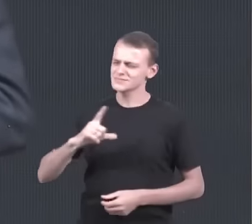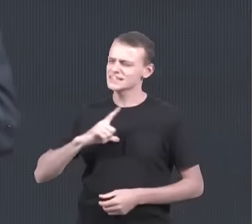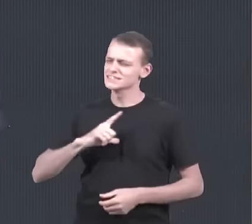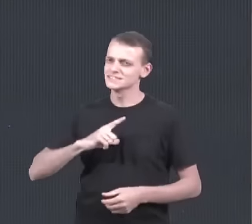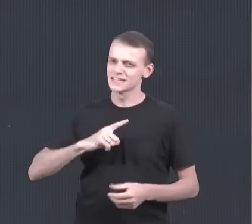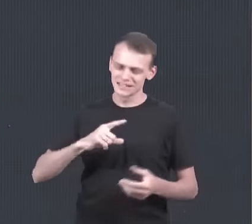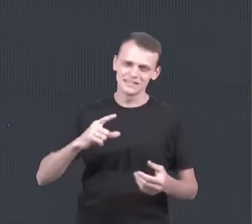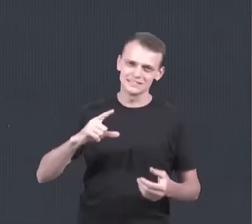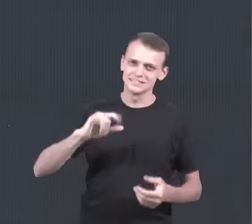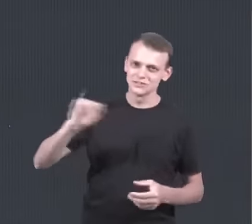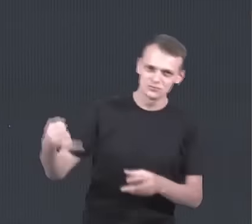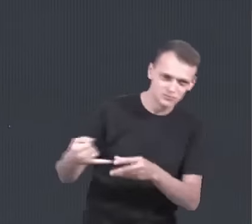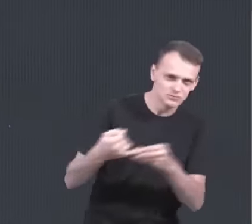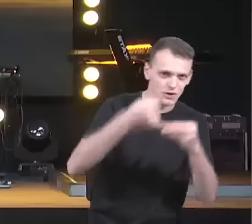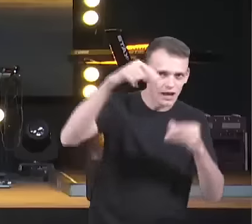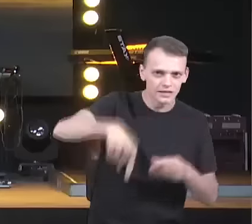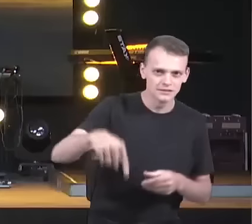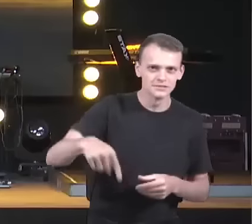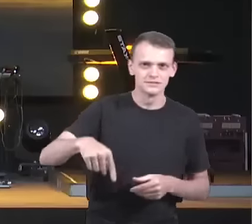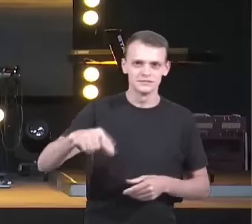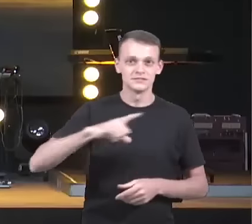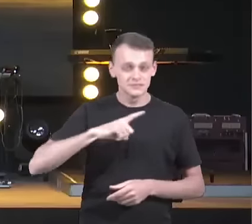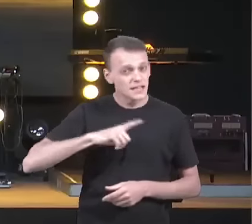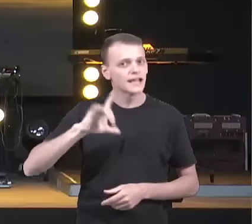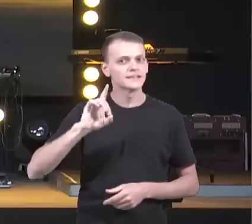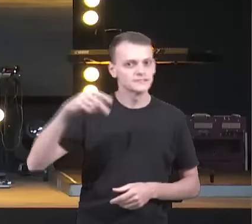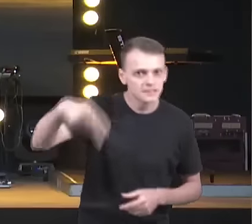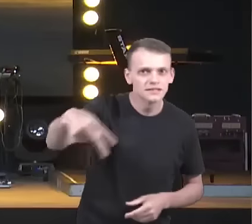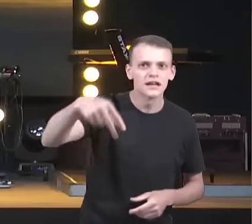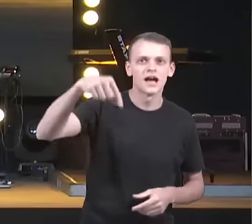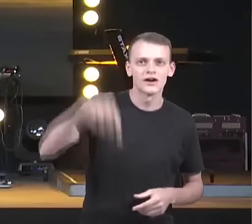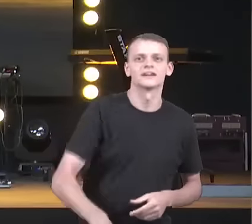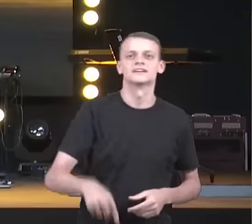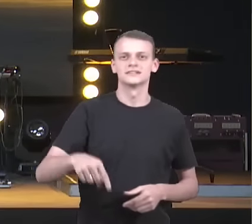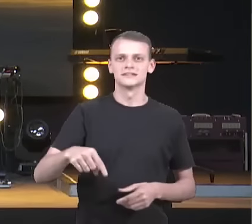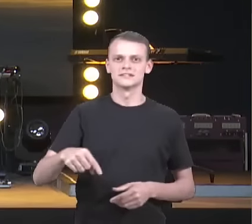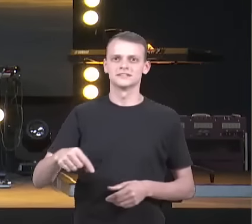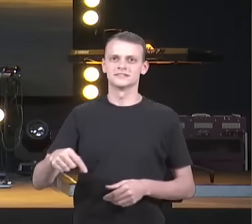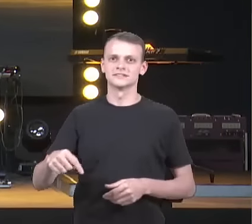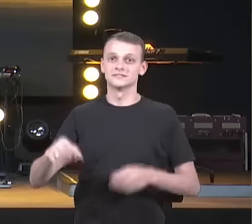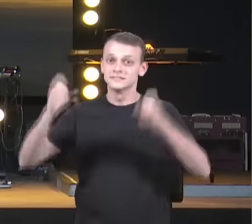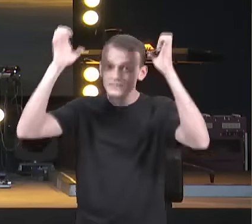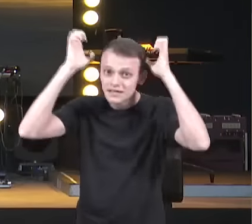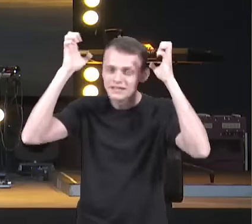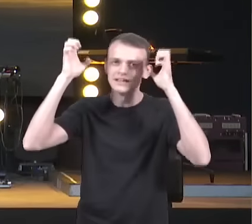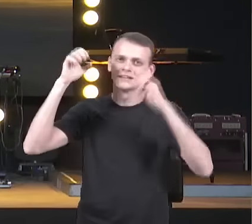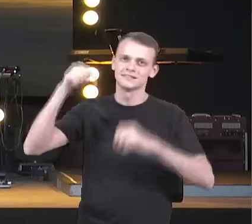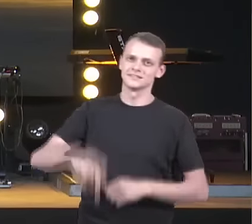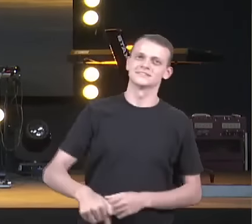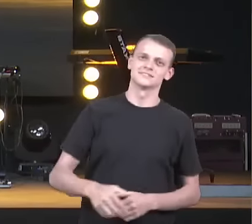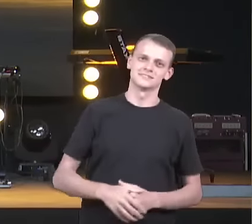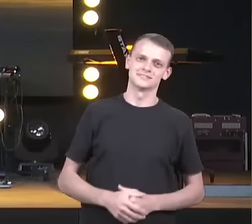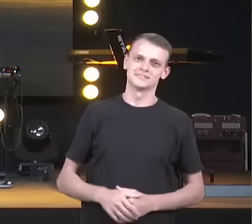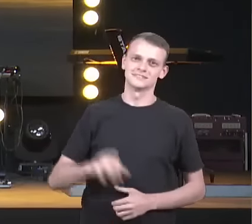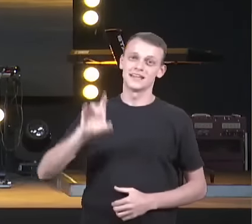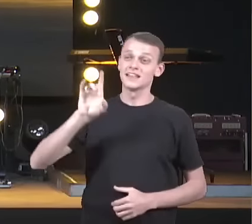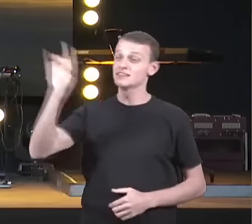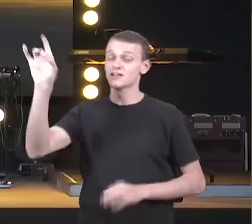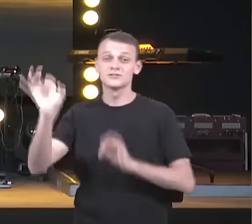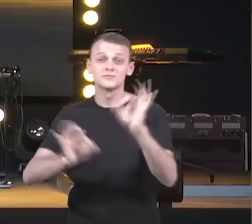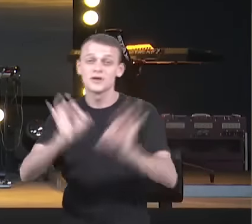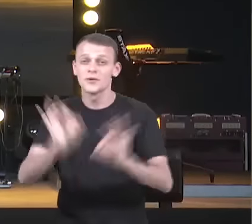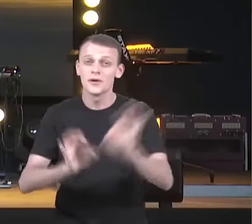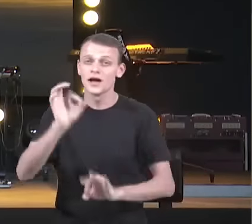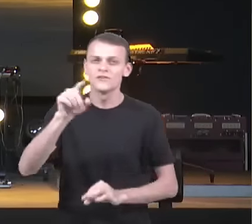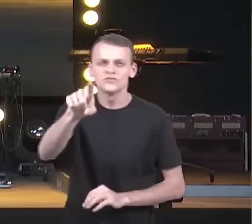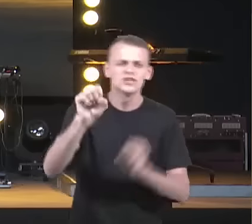Existem Josés aqui, existem Daniels, Estés. Deus mantém você